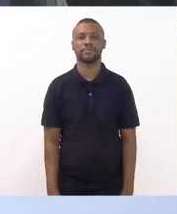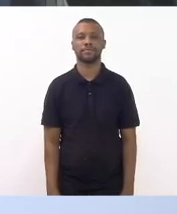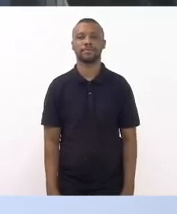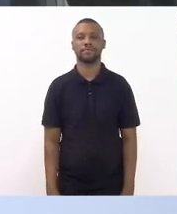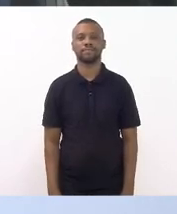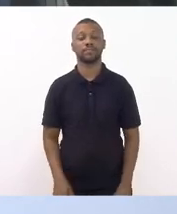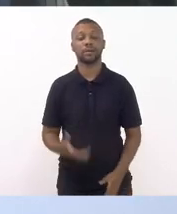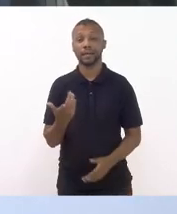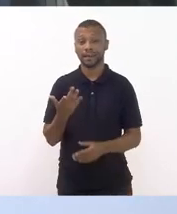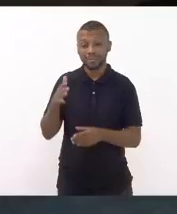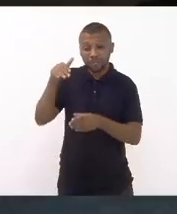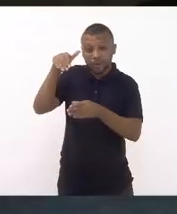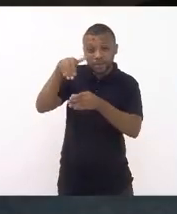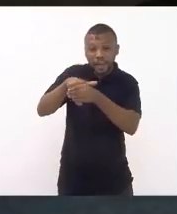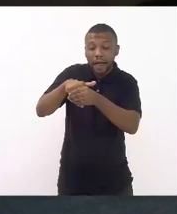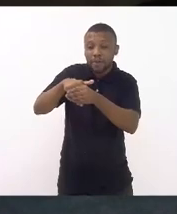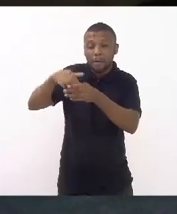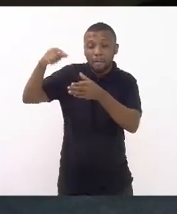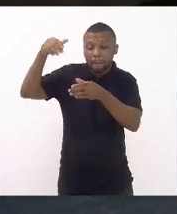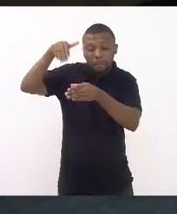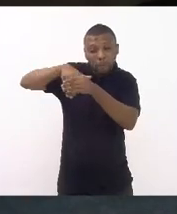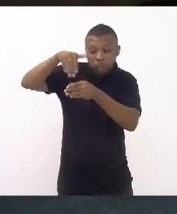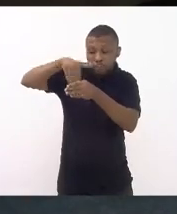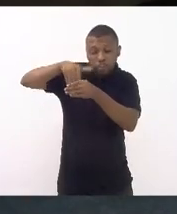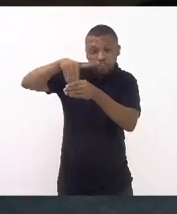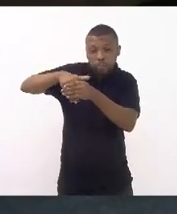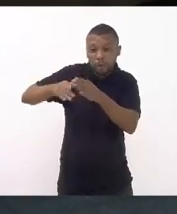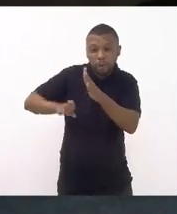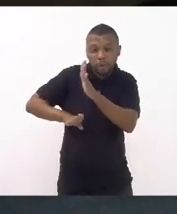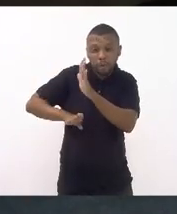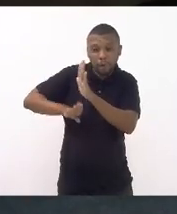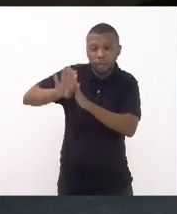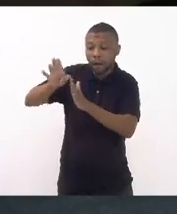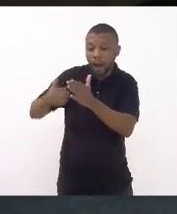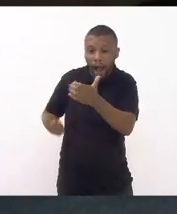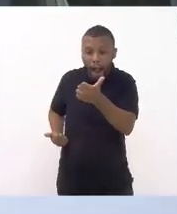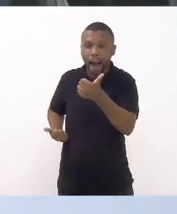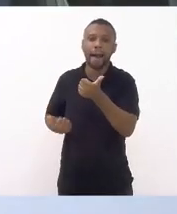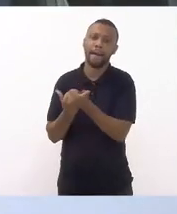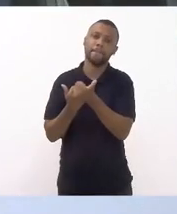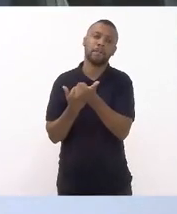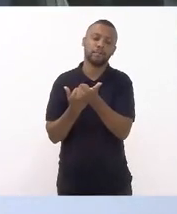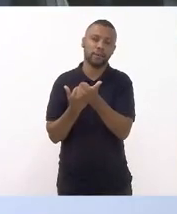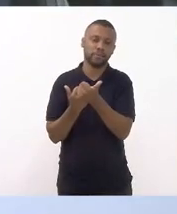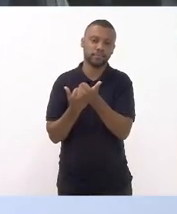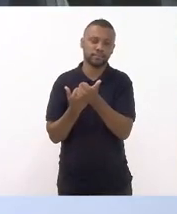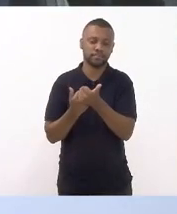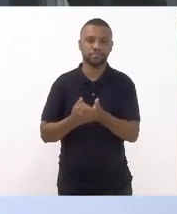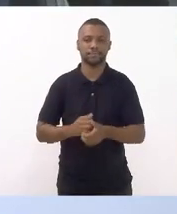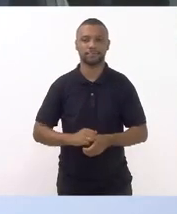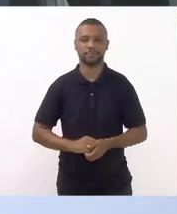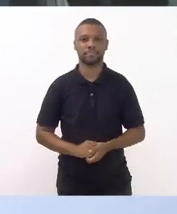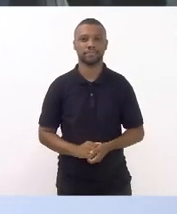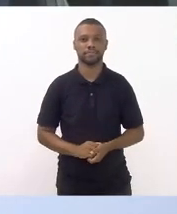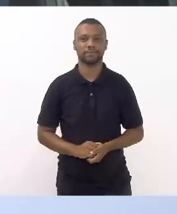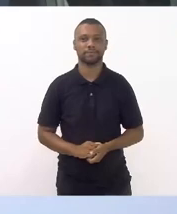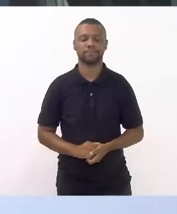Queria votar 10 mil vezes favoravelmente, presidente. Obrigado. Obrigada.